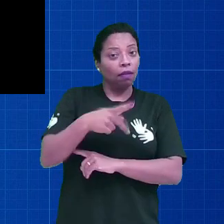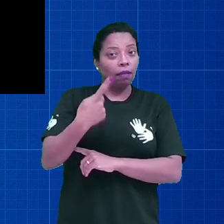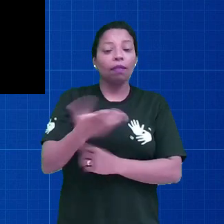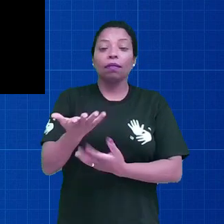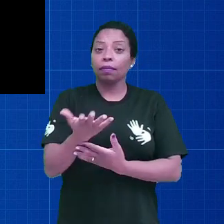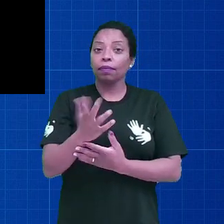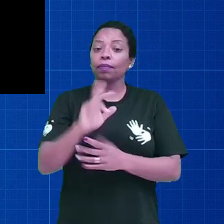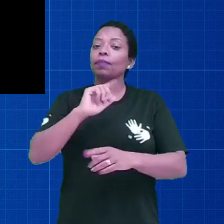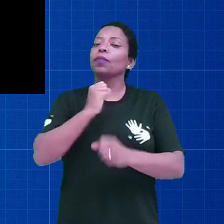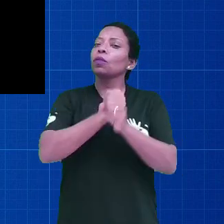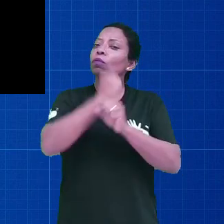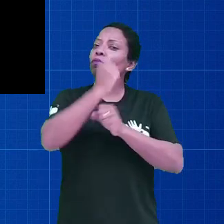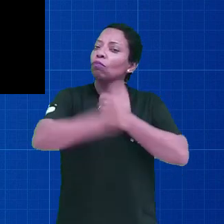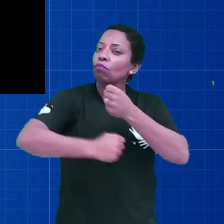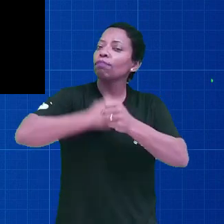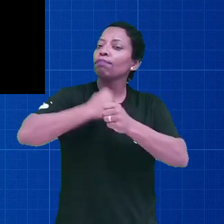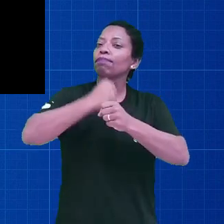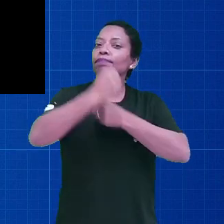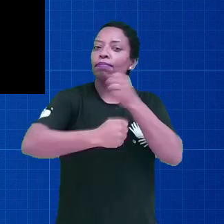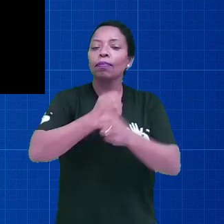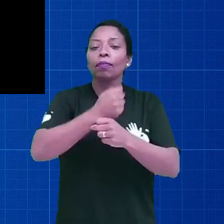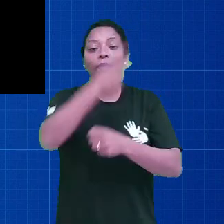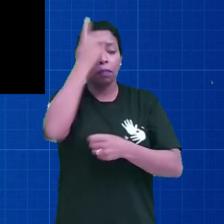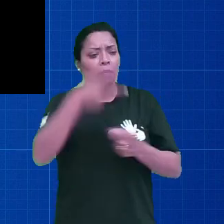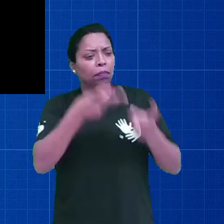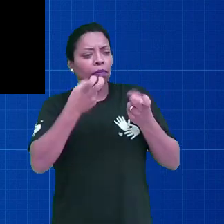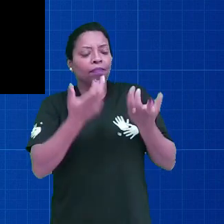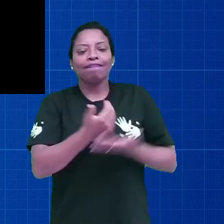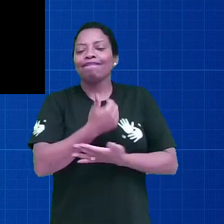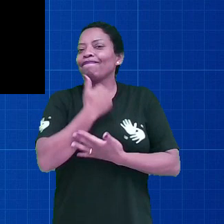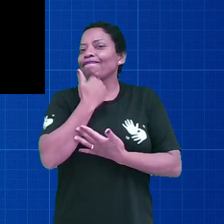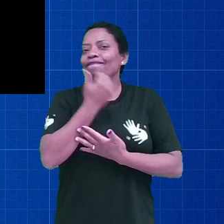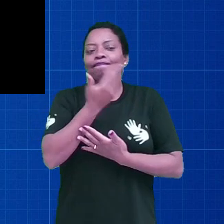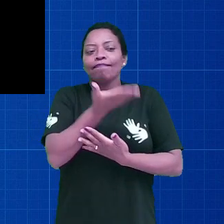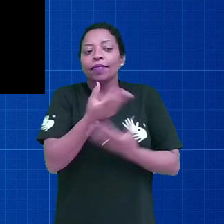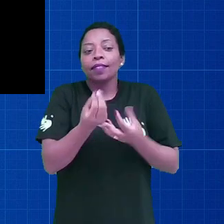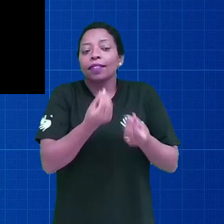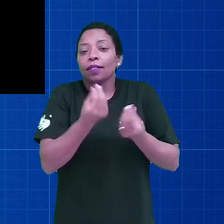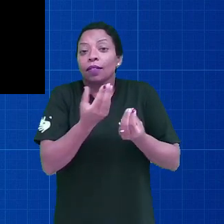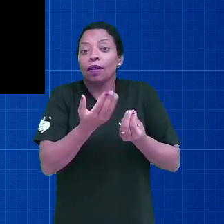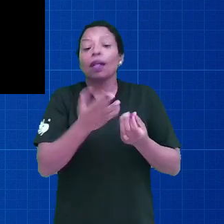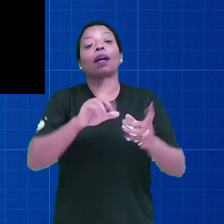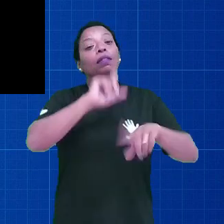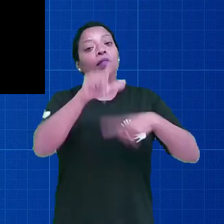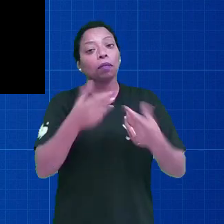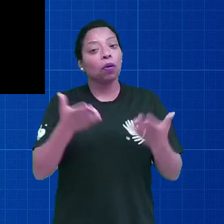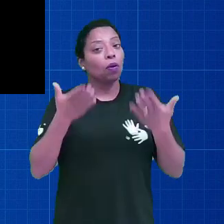Nos anos seguintes, o pessoal vendo que não existia a geada tão forte, essa área do